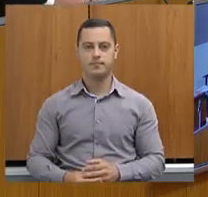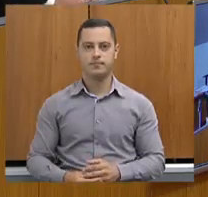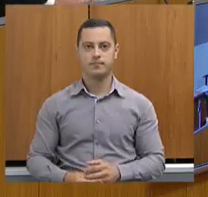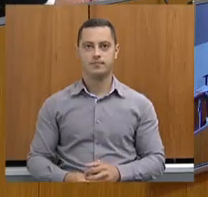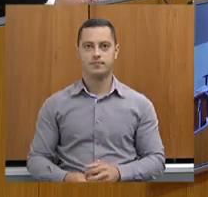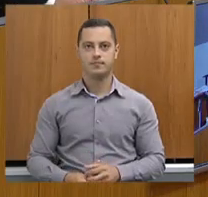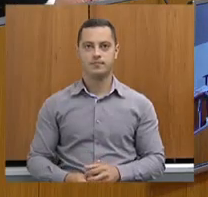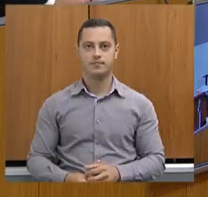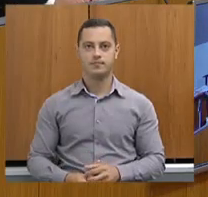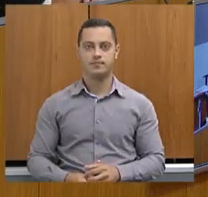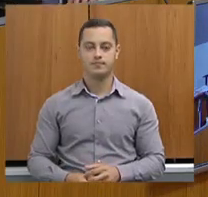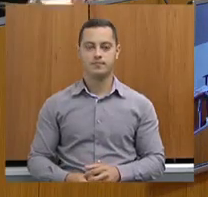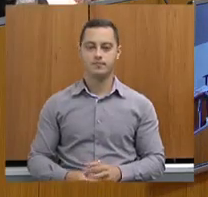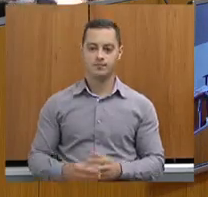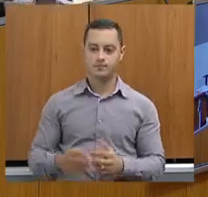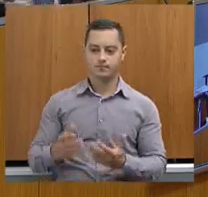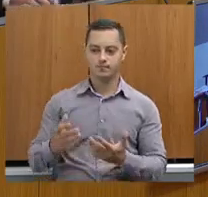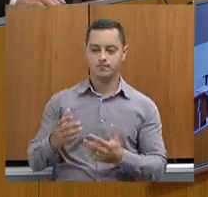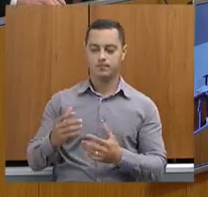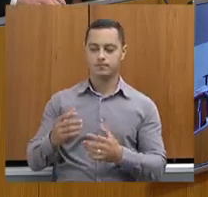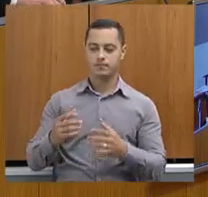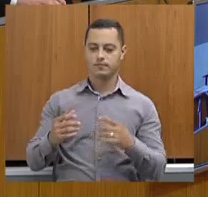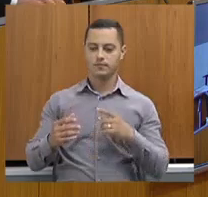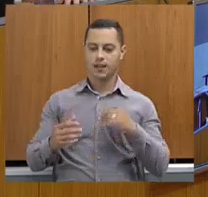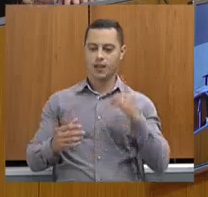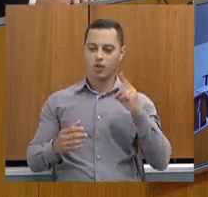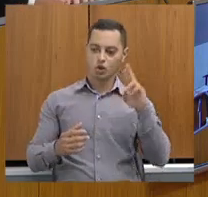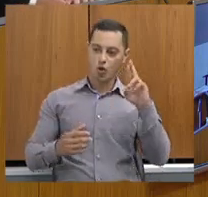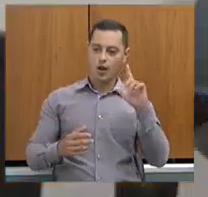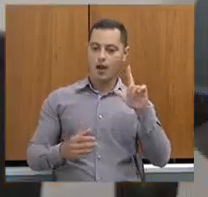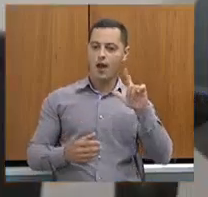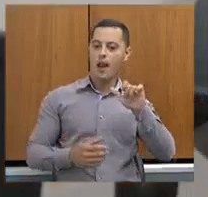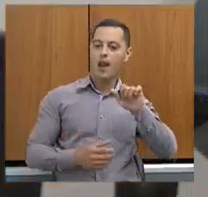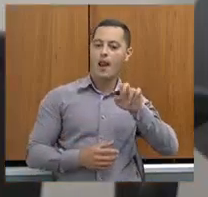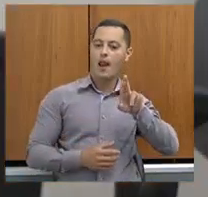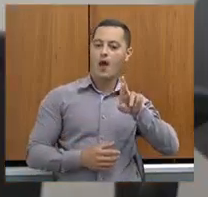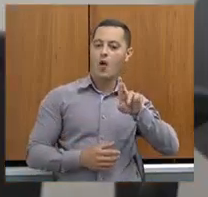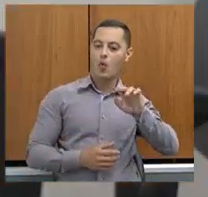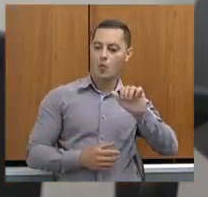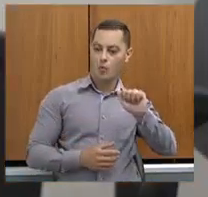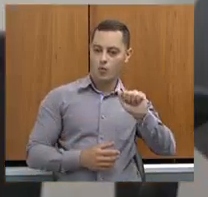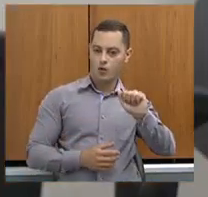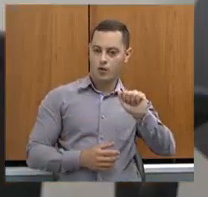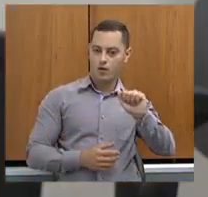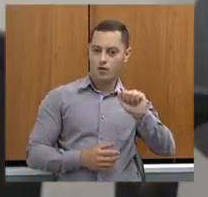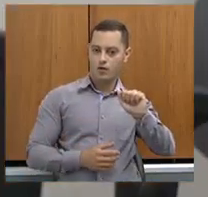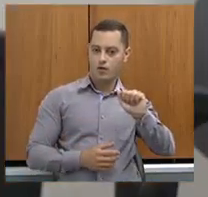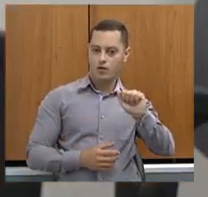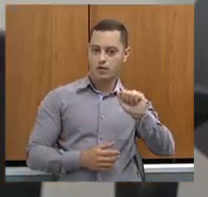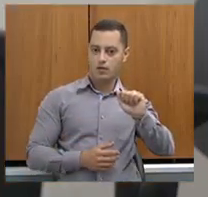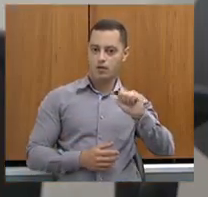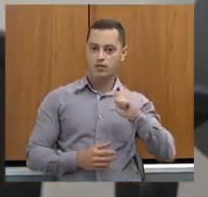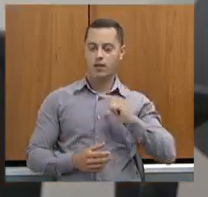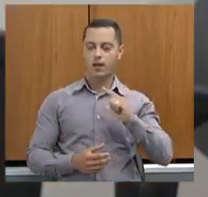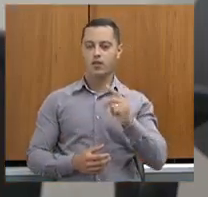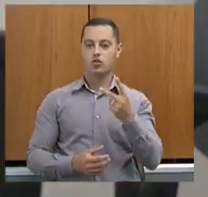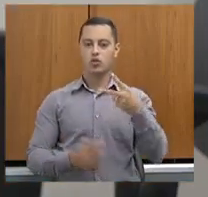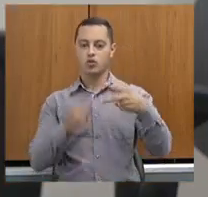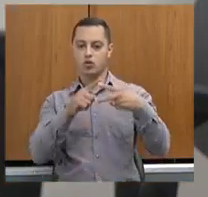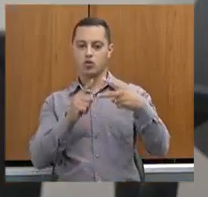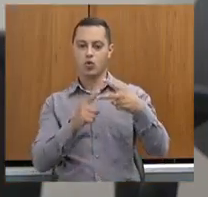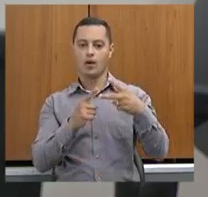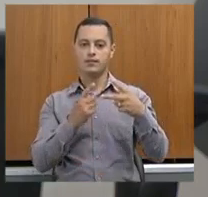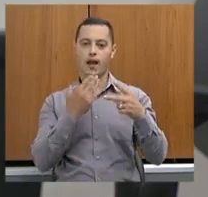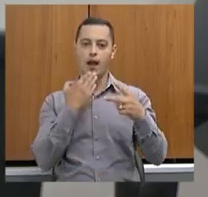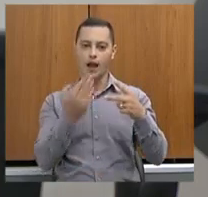Deputado João Leite na verdade a doutora Laura me orientou Aqui foram dois requerimentos um para a câmara e outro para o Senado por causa das competências distintas